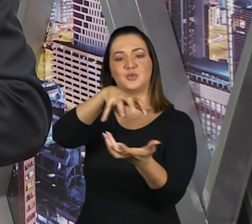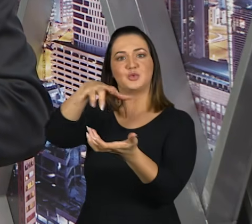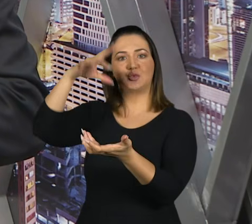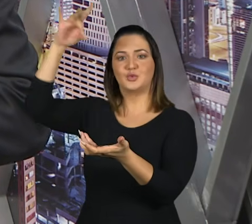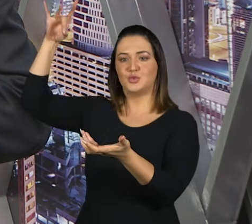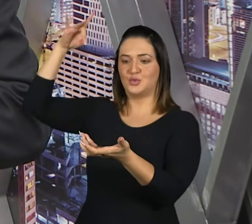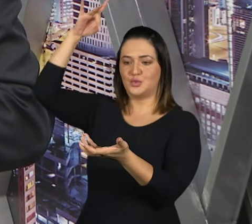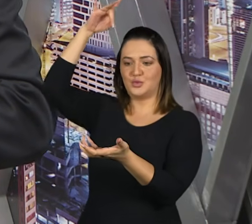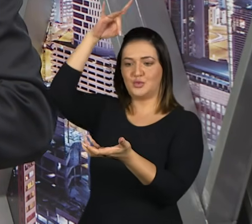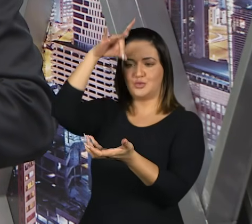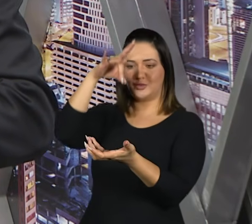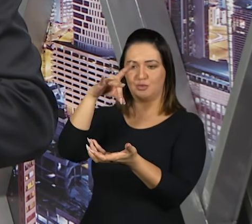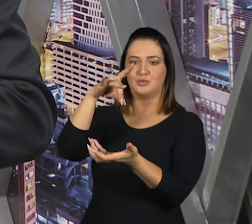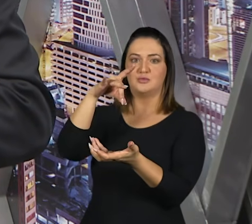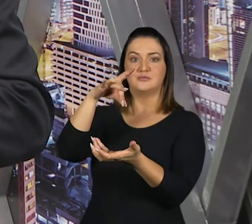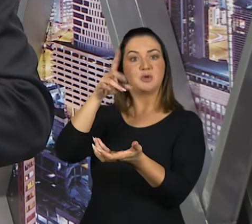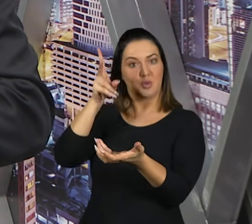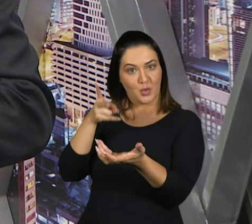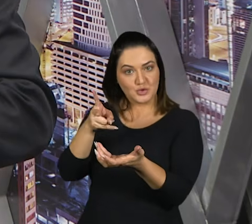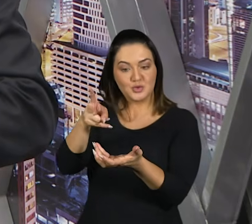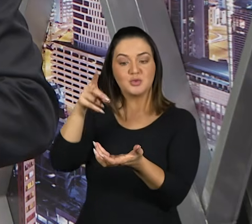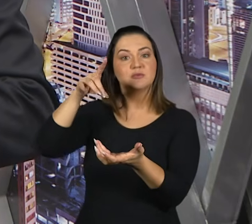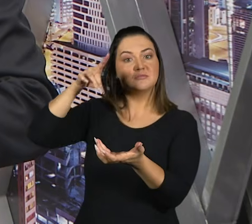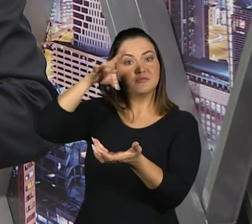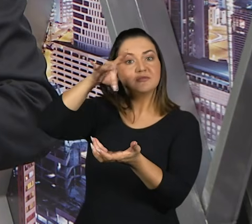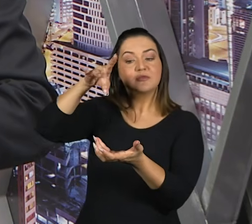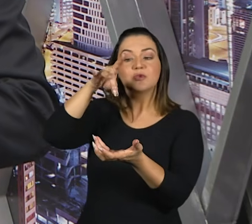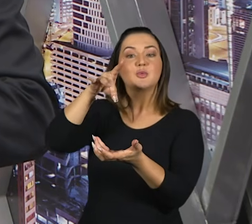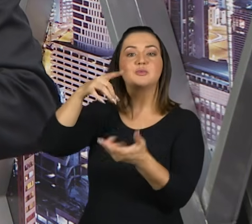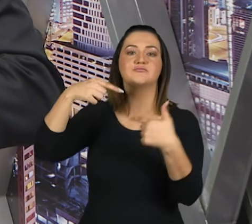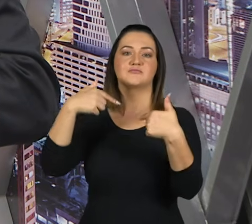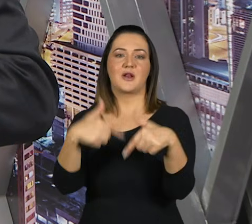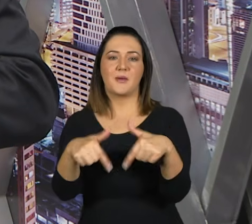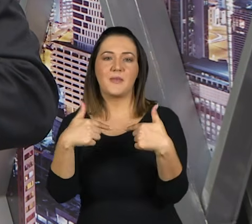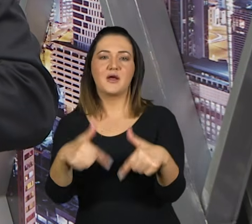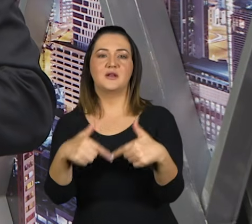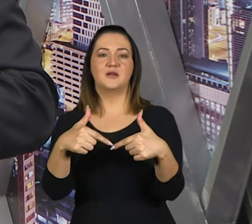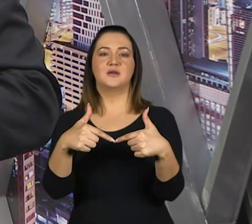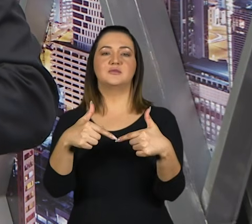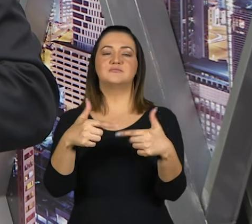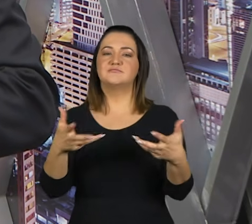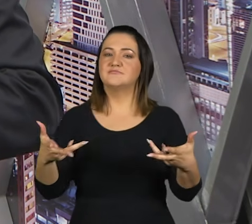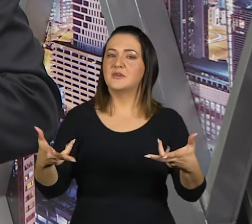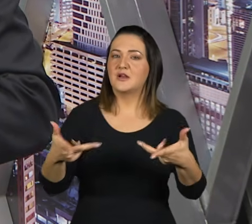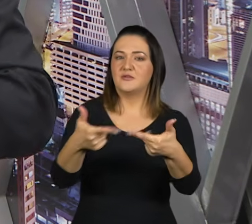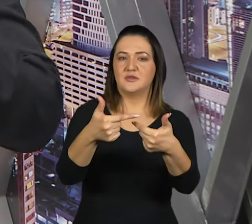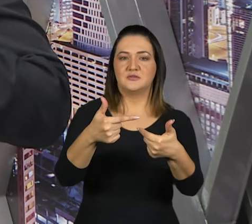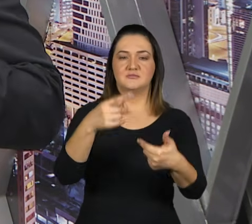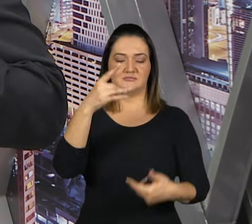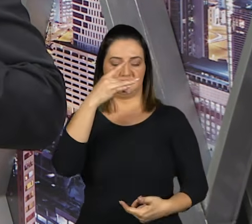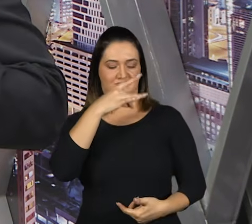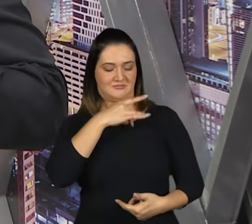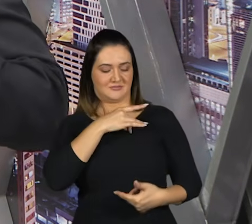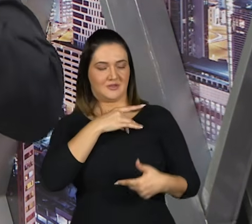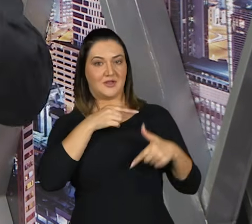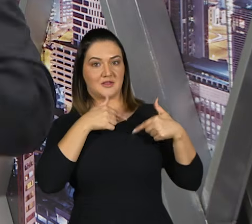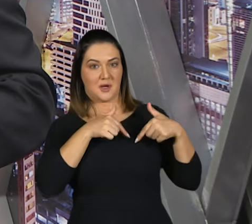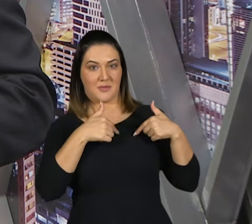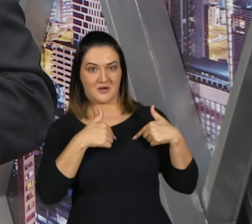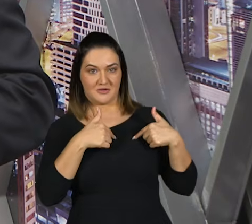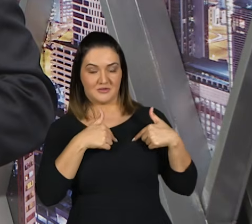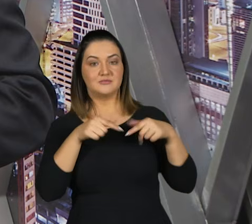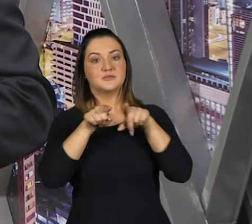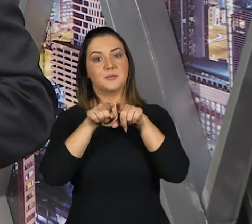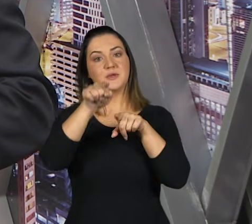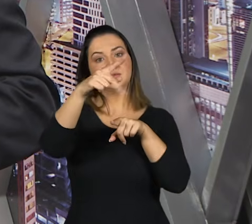terra. E ele continua aqui na terra, trabalhando de maneira muito incrível no meu coração e no